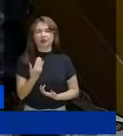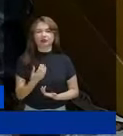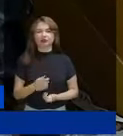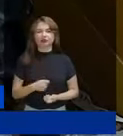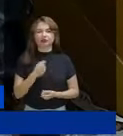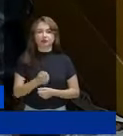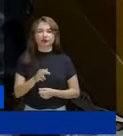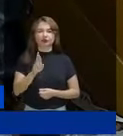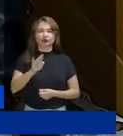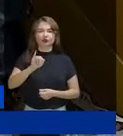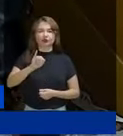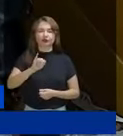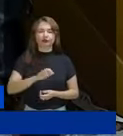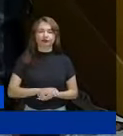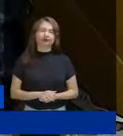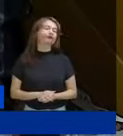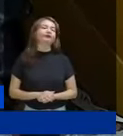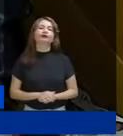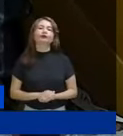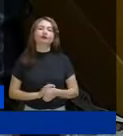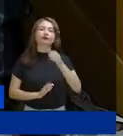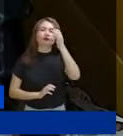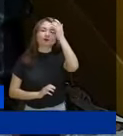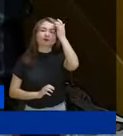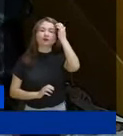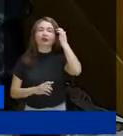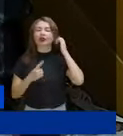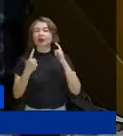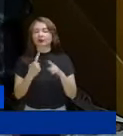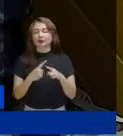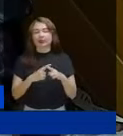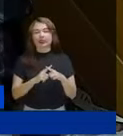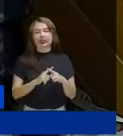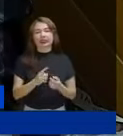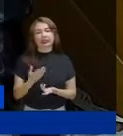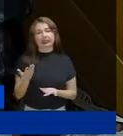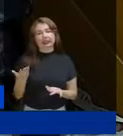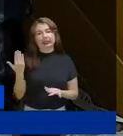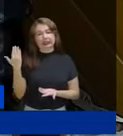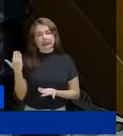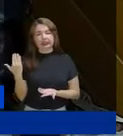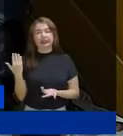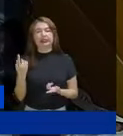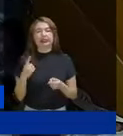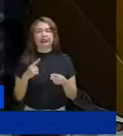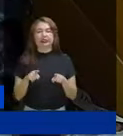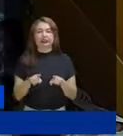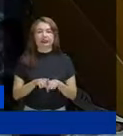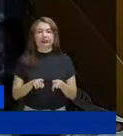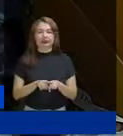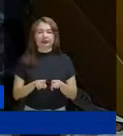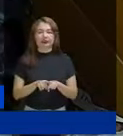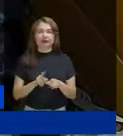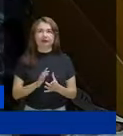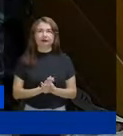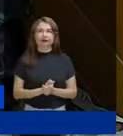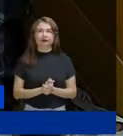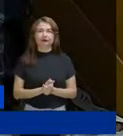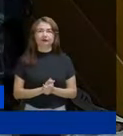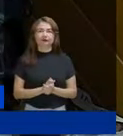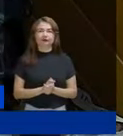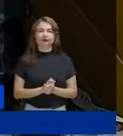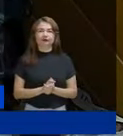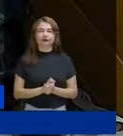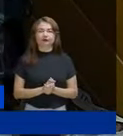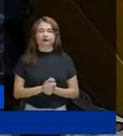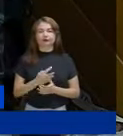Rui, porque, não por tudo que ele era, mas, além disso, ele chegou a